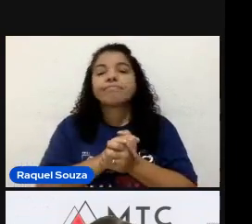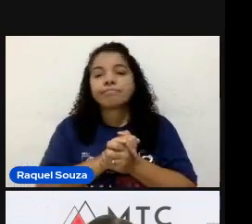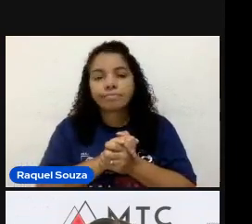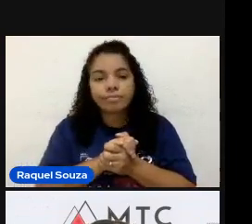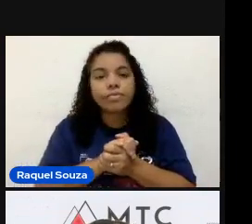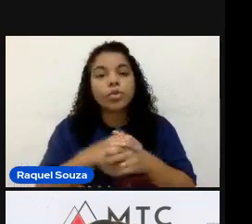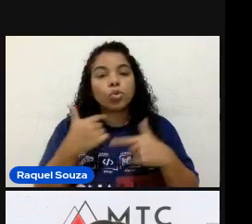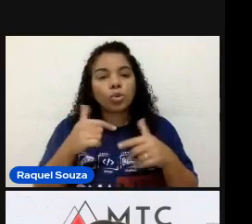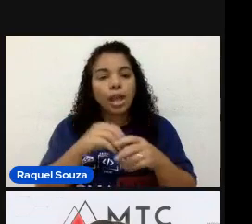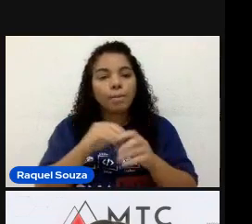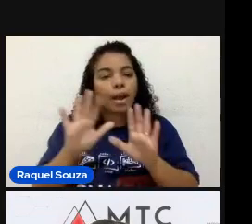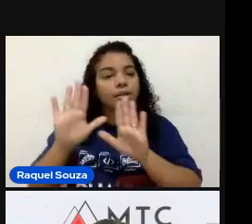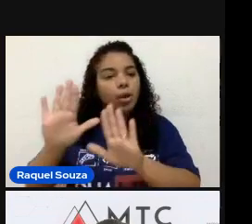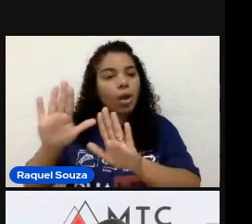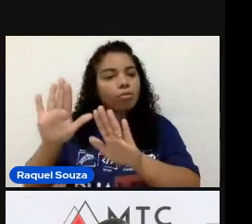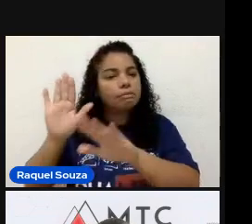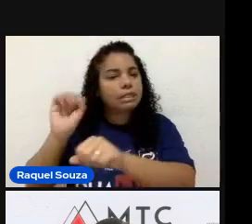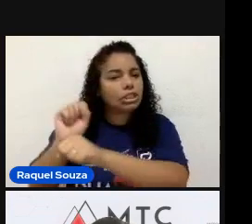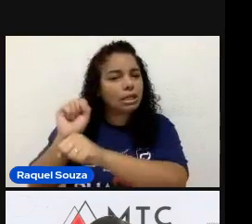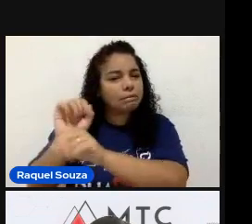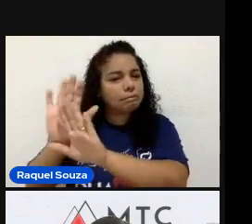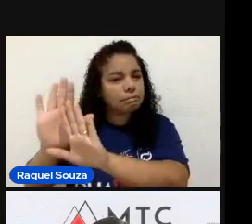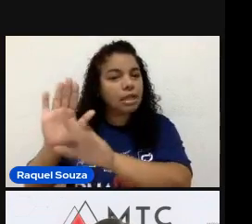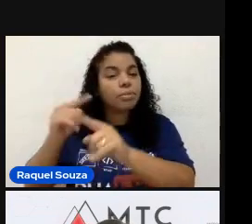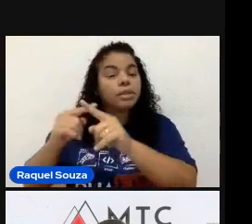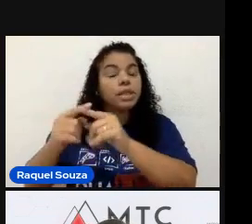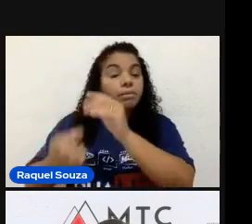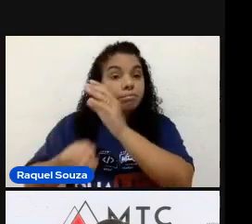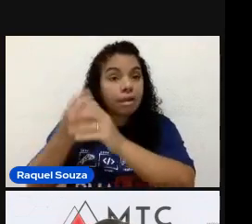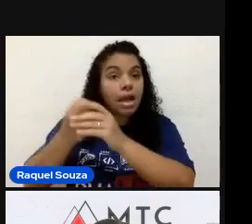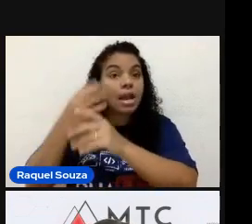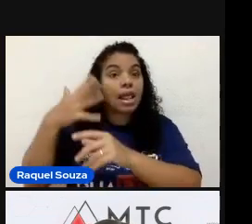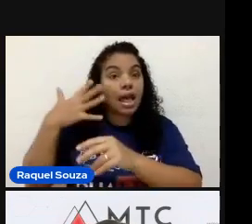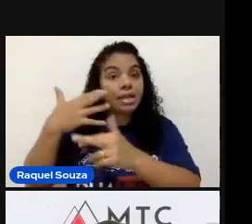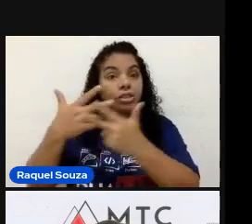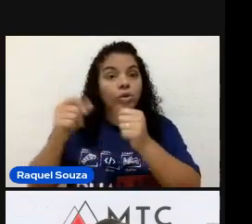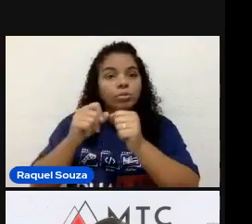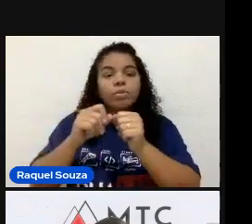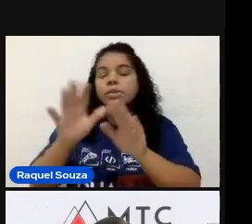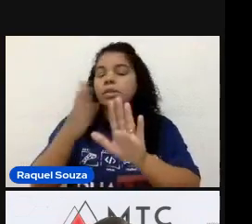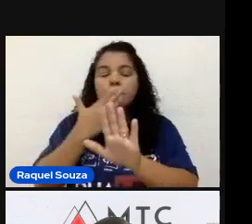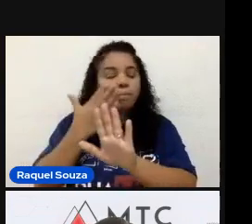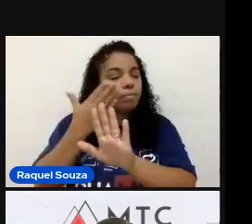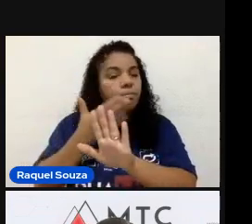Então, eu hibernei ele um pouco, porque sempre aparece muita palestra, muita coisa para fazer, então eu preferi